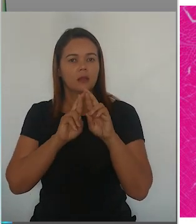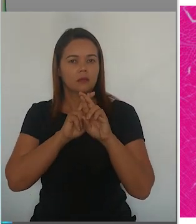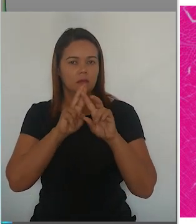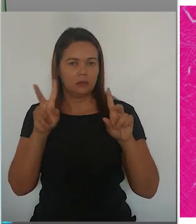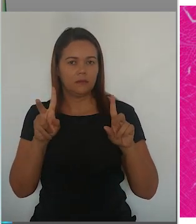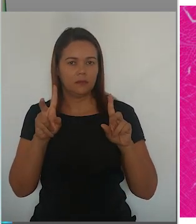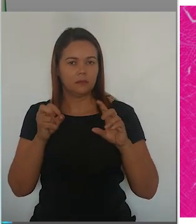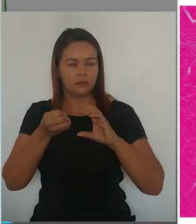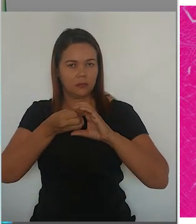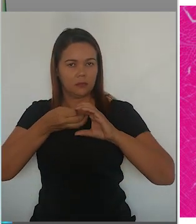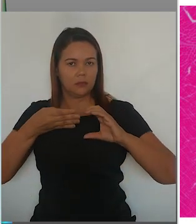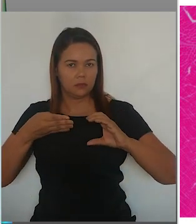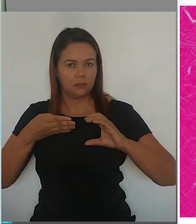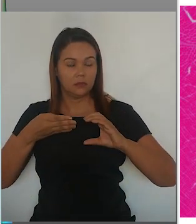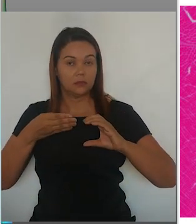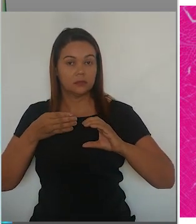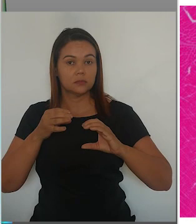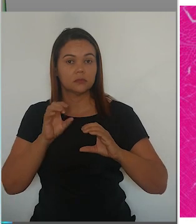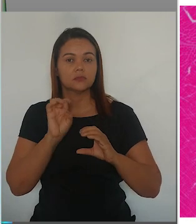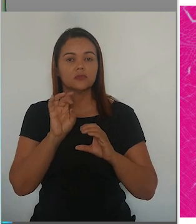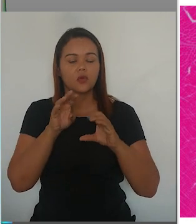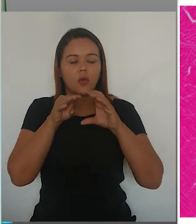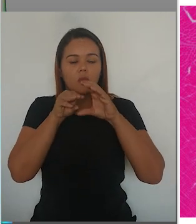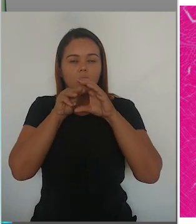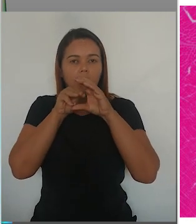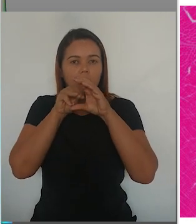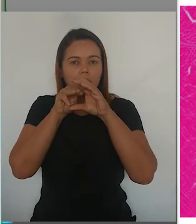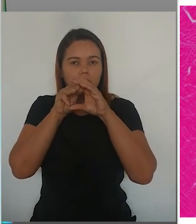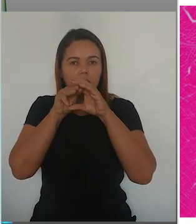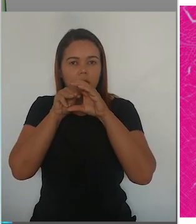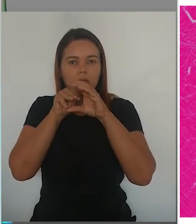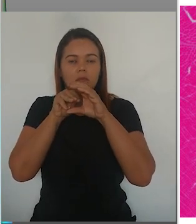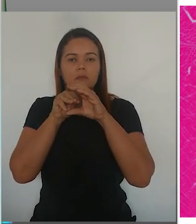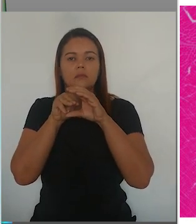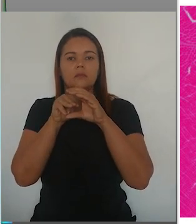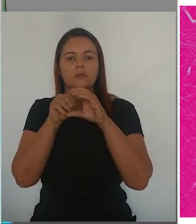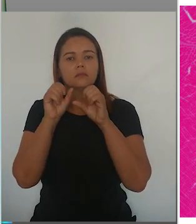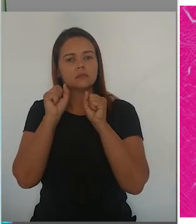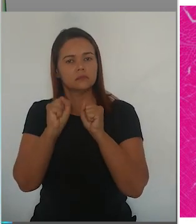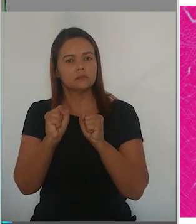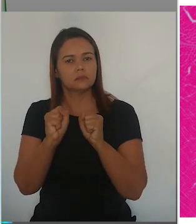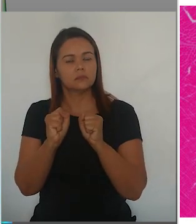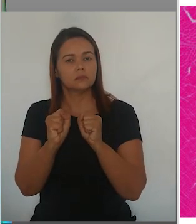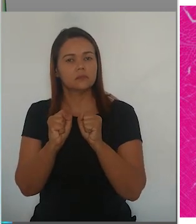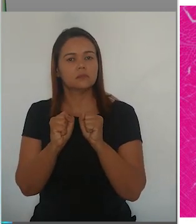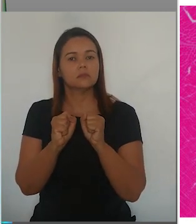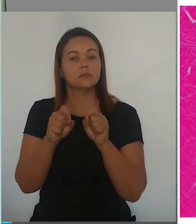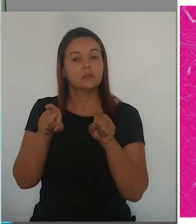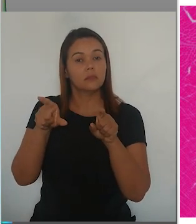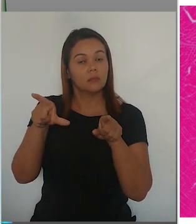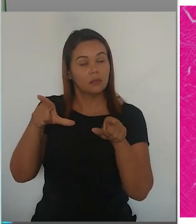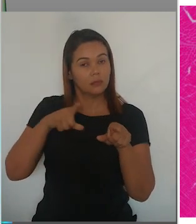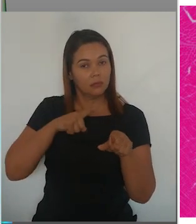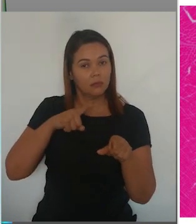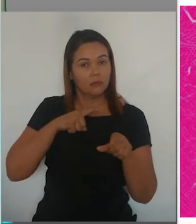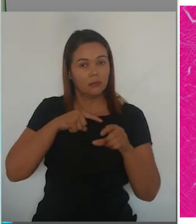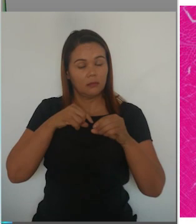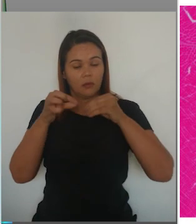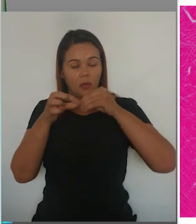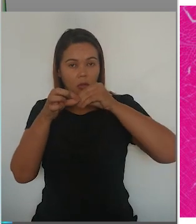característica será realizada nos músculos da língua, podem apresentar